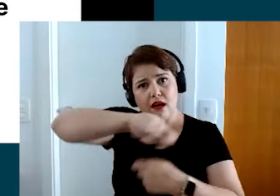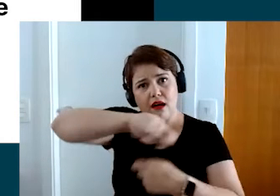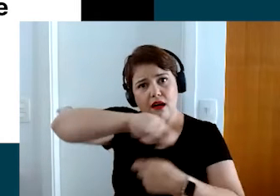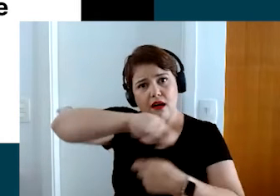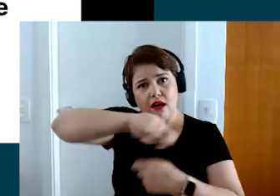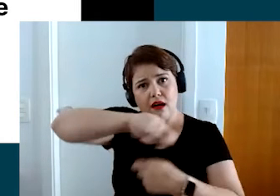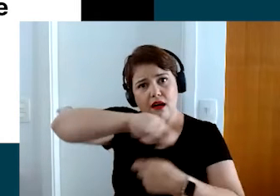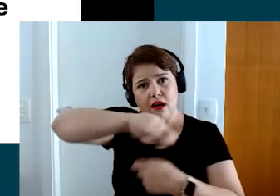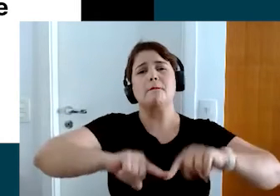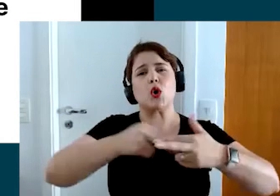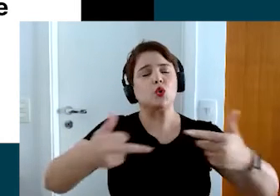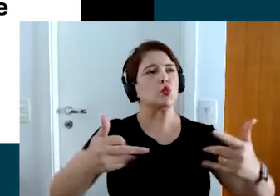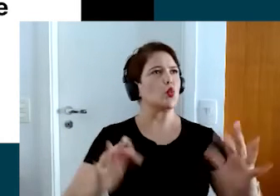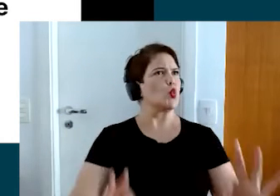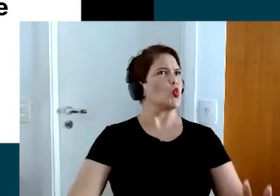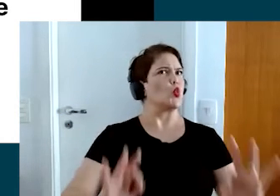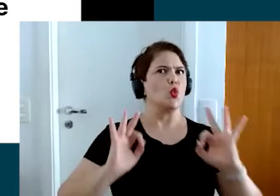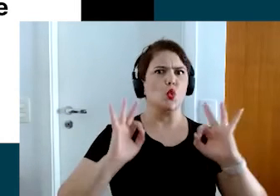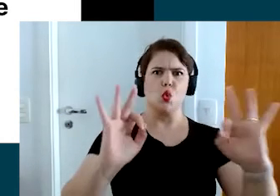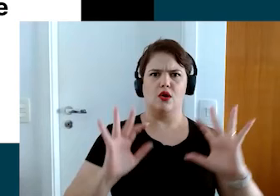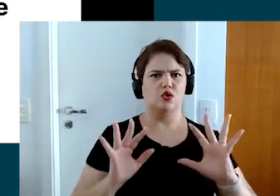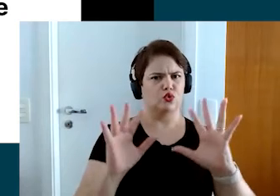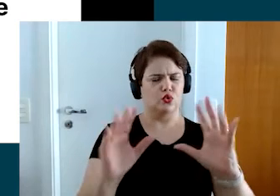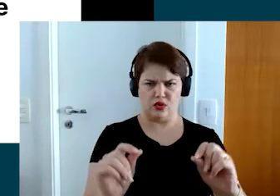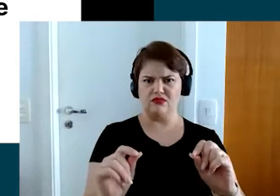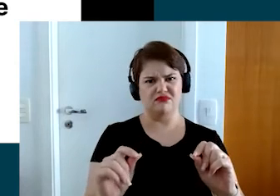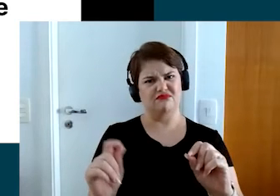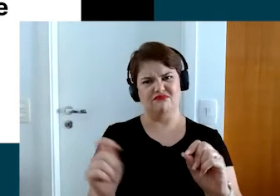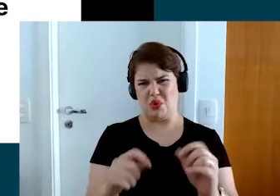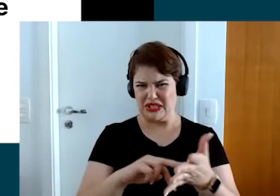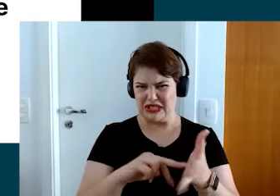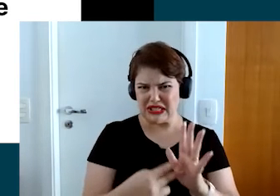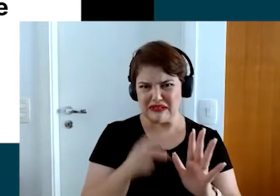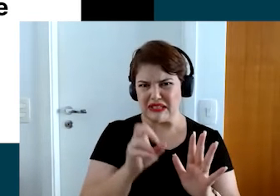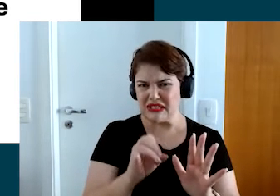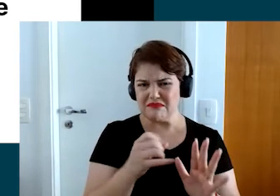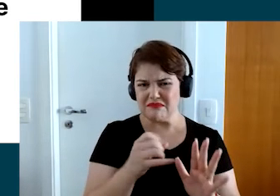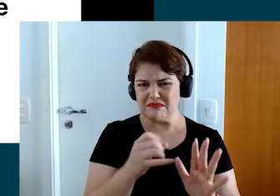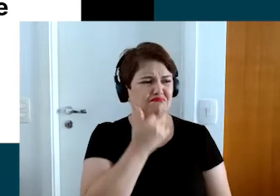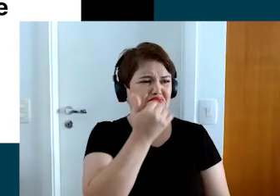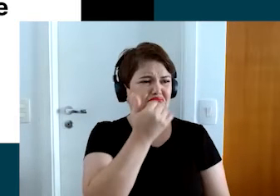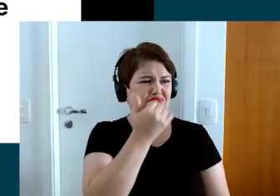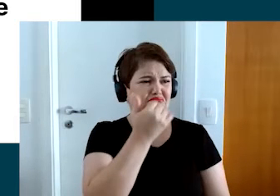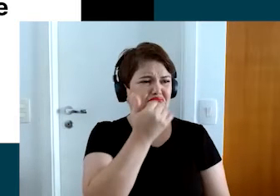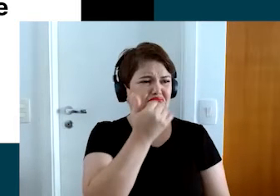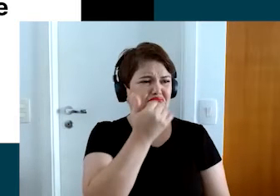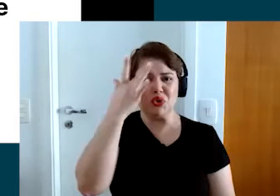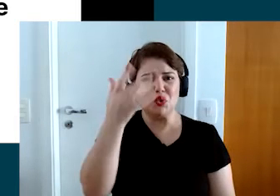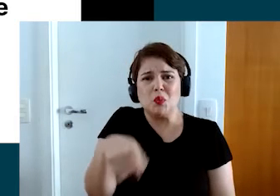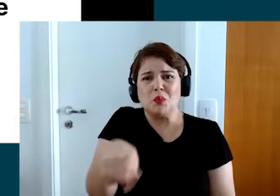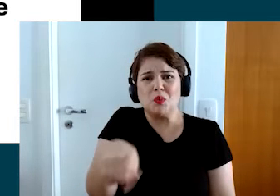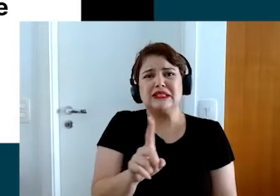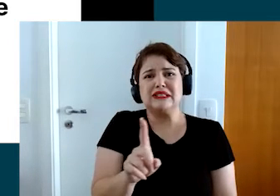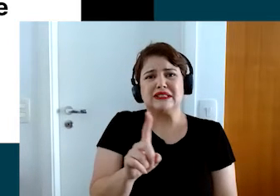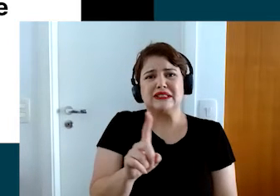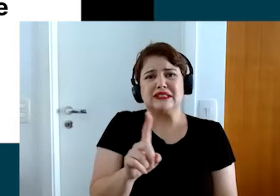um produto maravilhoso. Isso tudo pode não importar se não existir uma necessidade do consumidor, né? E aí tudo vai falhar. Então,